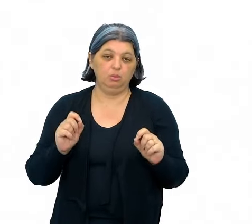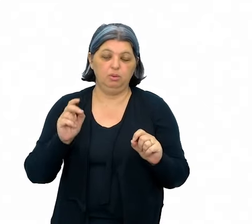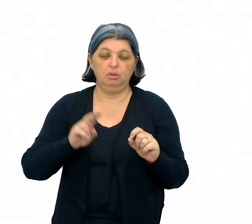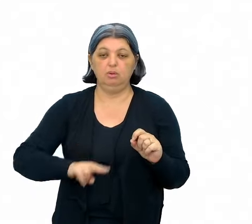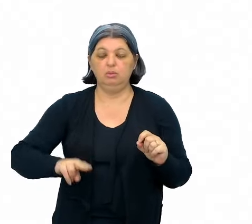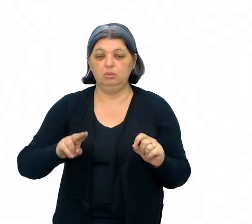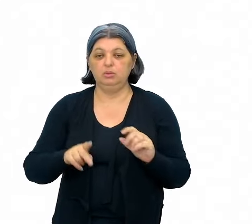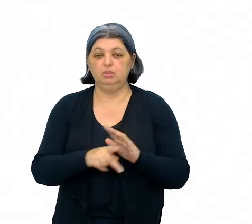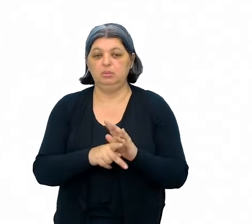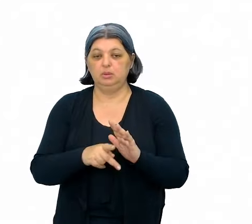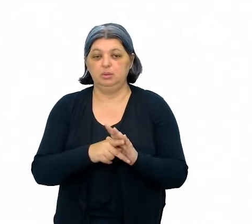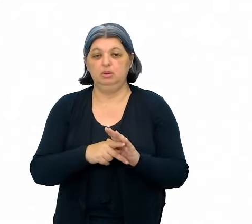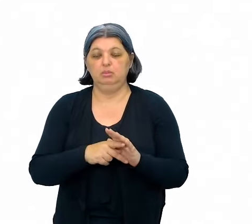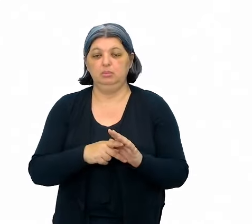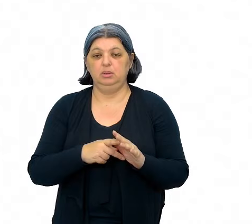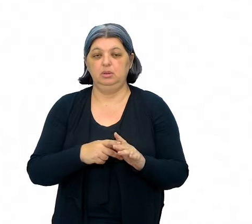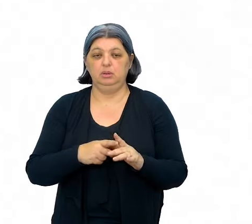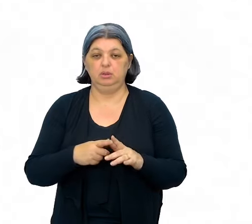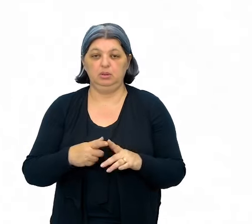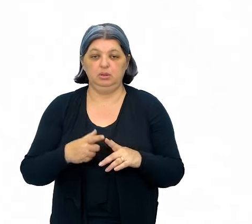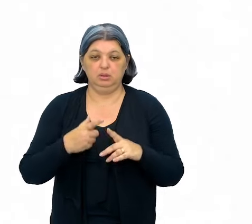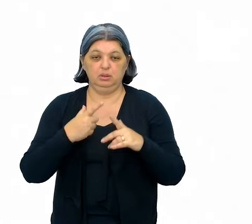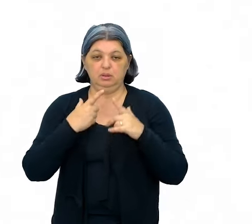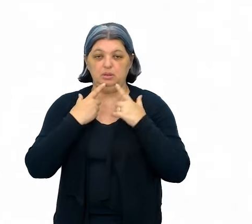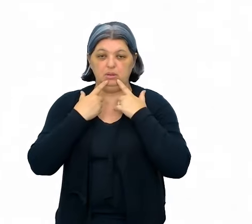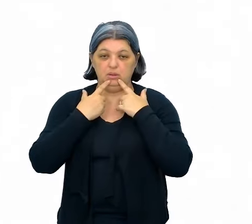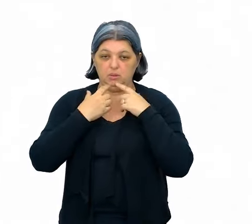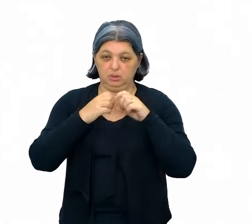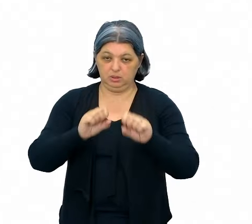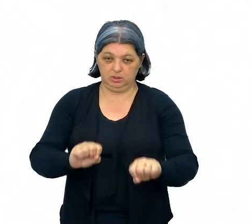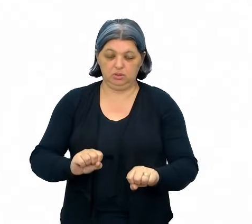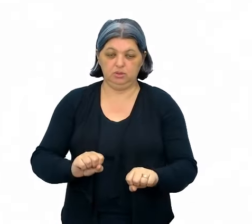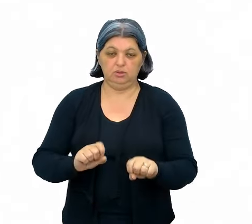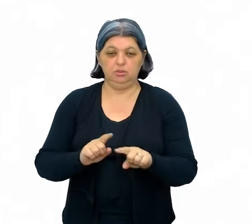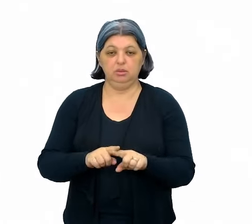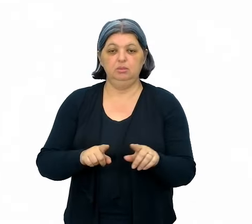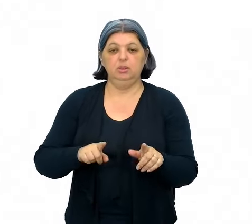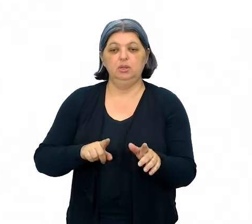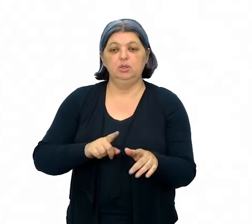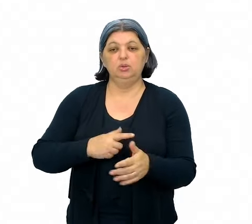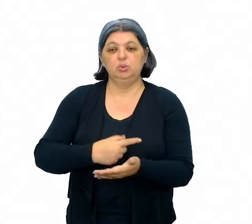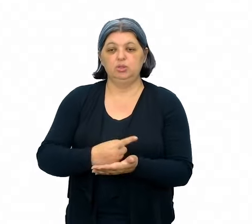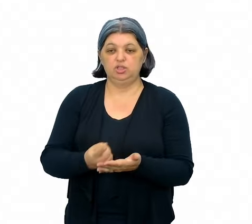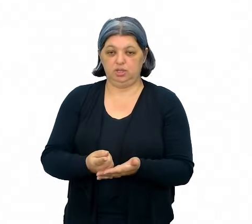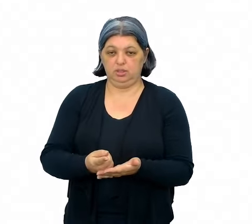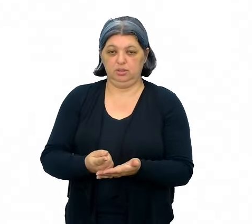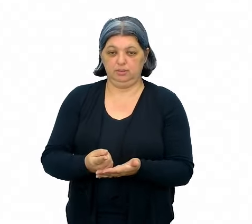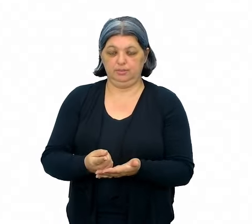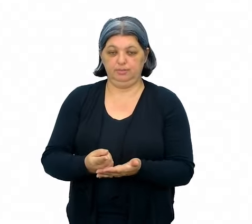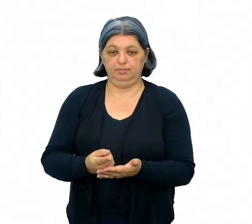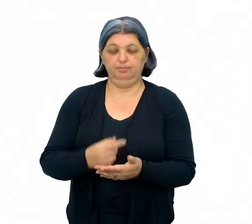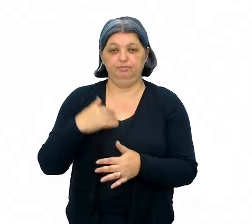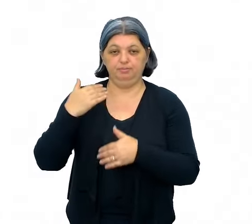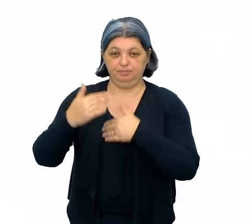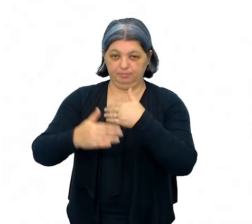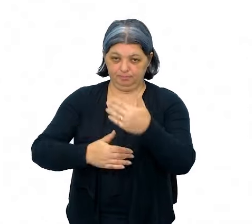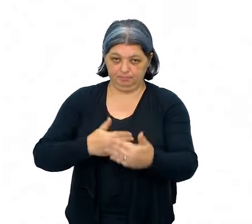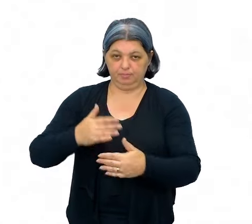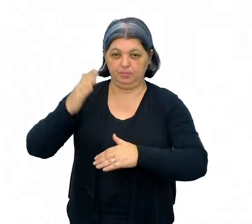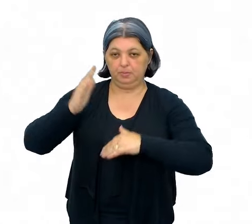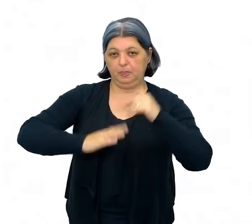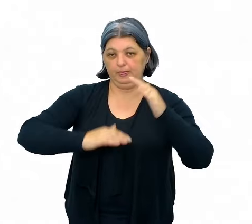recursos linguísticos respondem pelo estilo do gênero explorado. Assim, para que o desenvolvimento